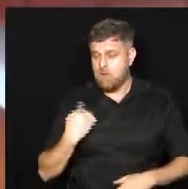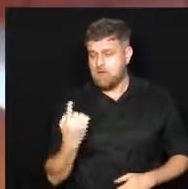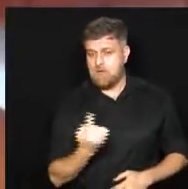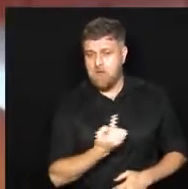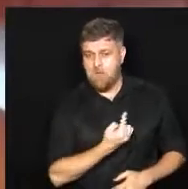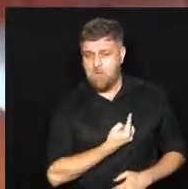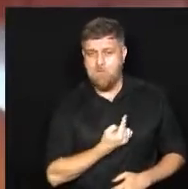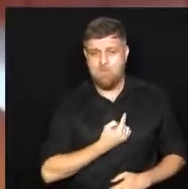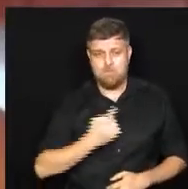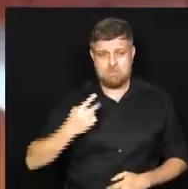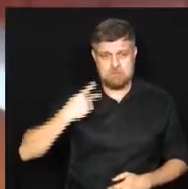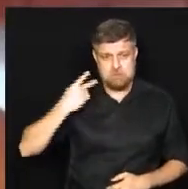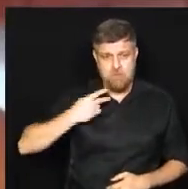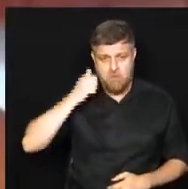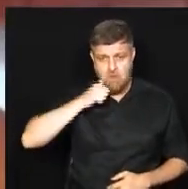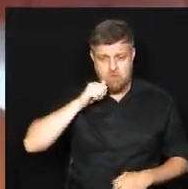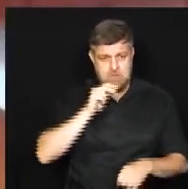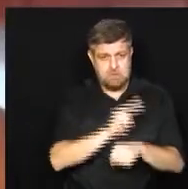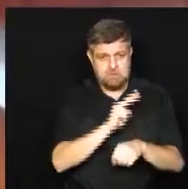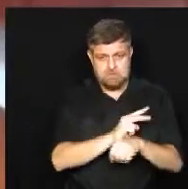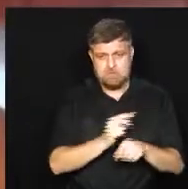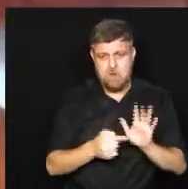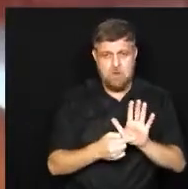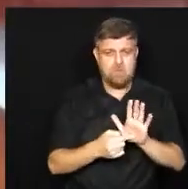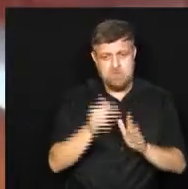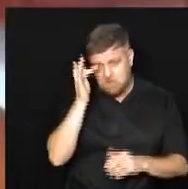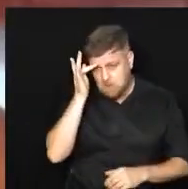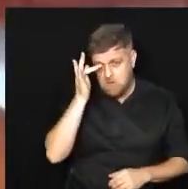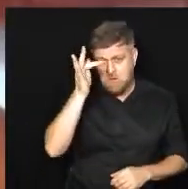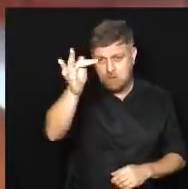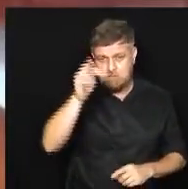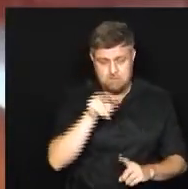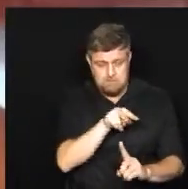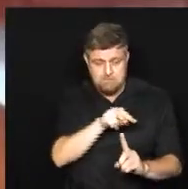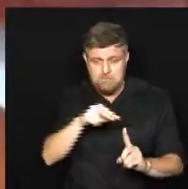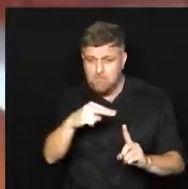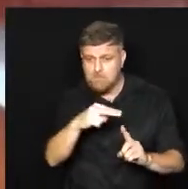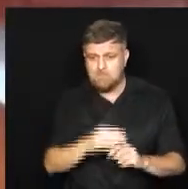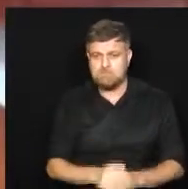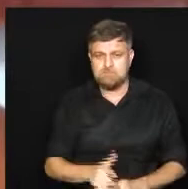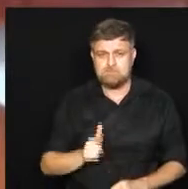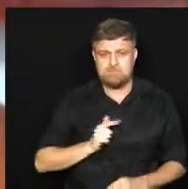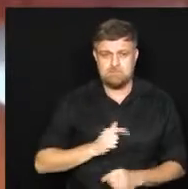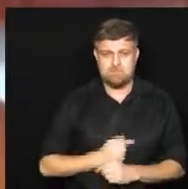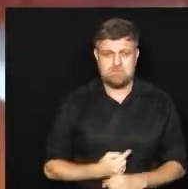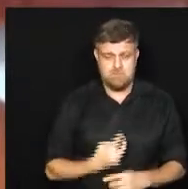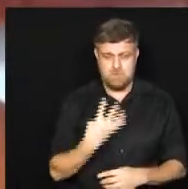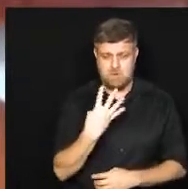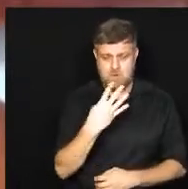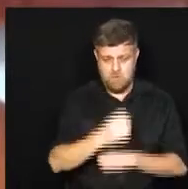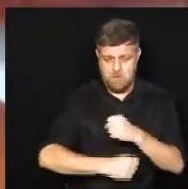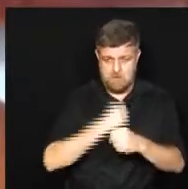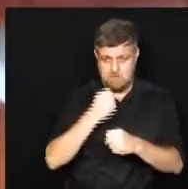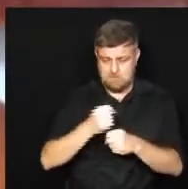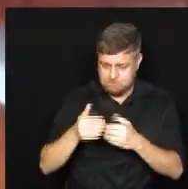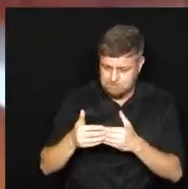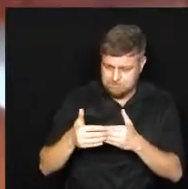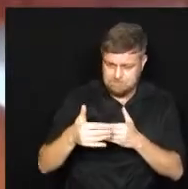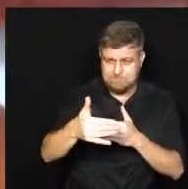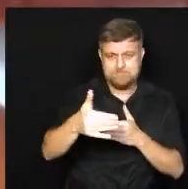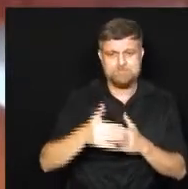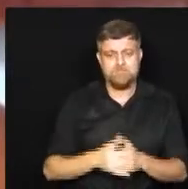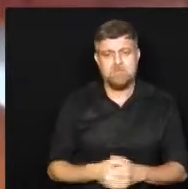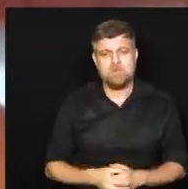e apontar algumas perspectivas de futuro, né? E nesses 2 últimos biênios, esses 4 anos que